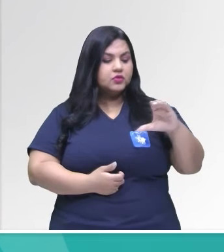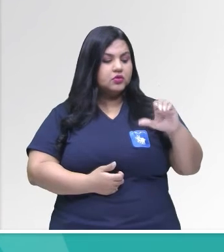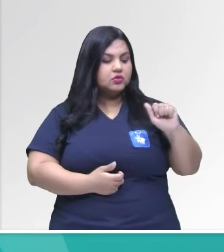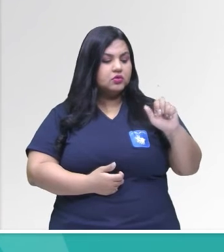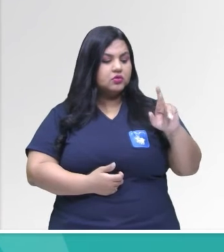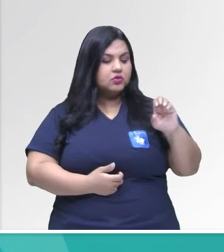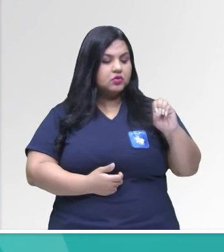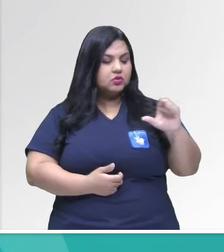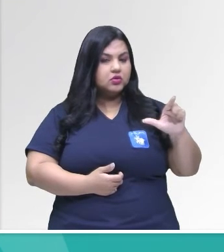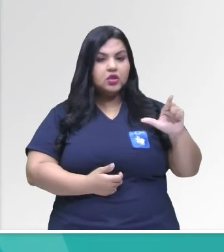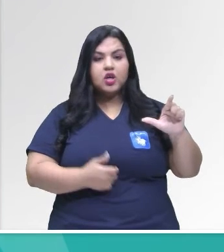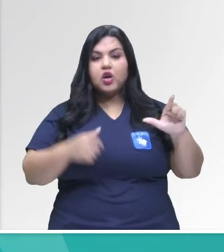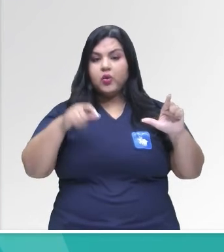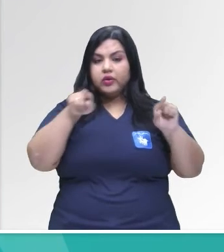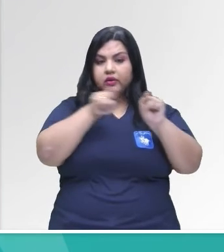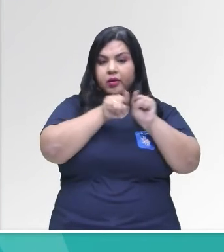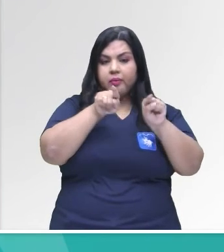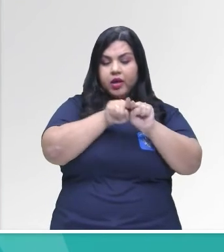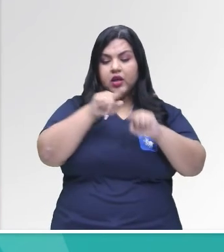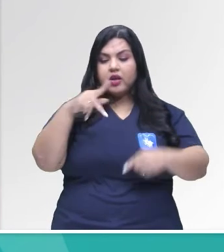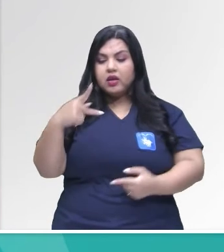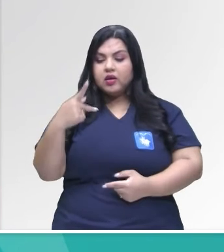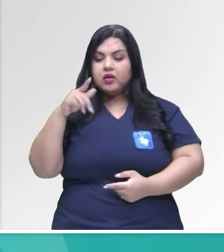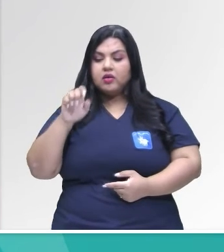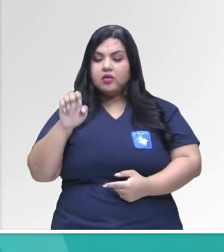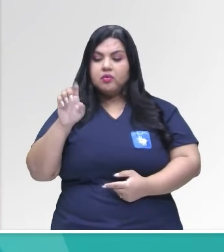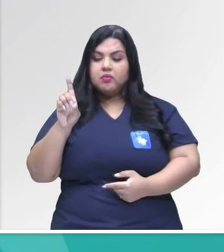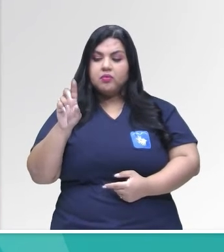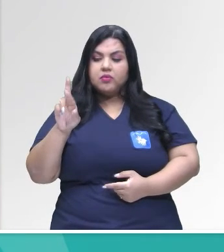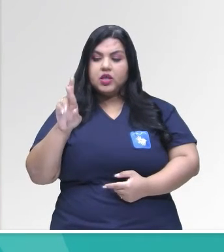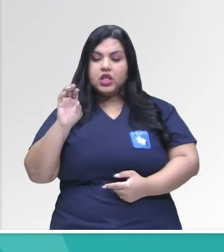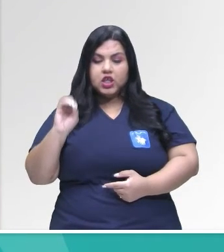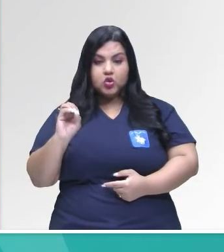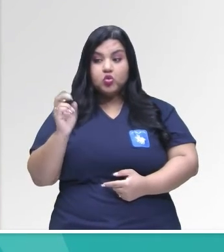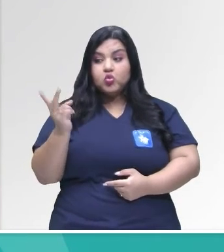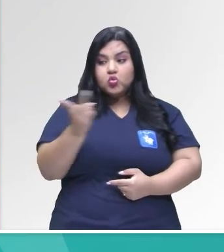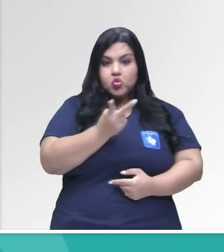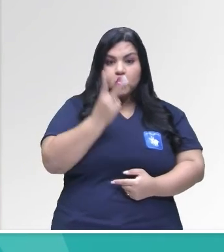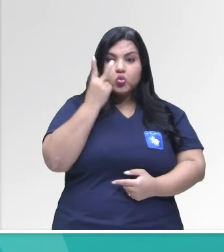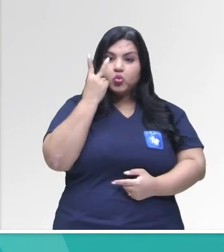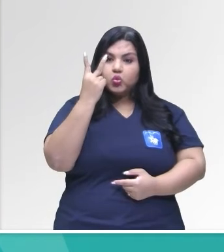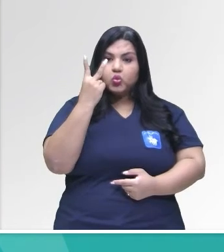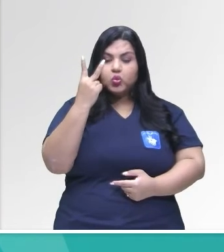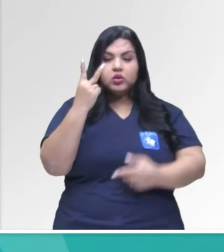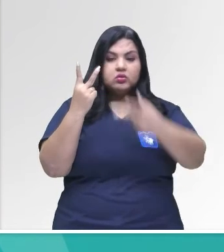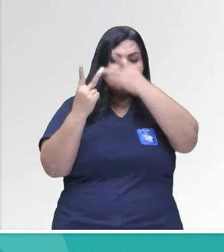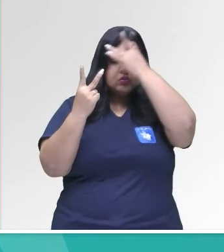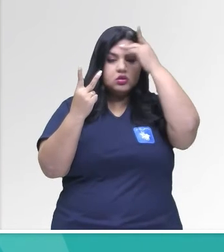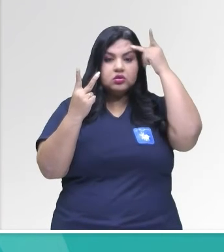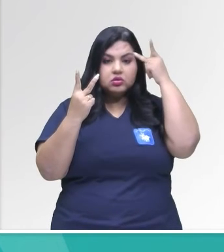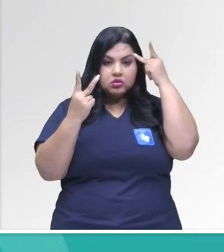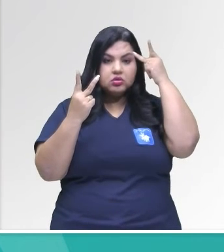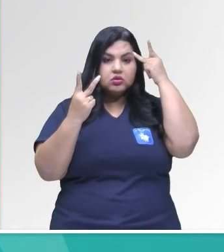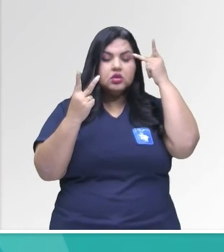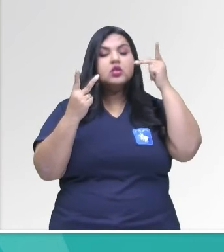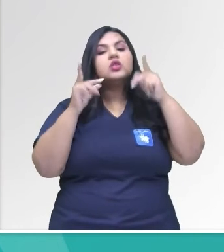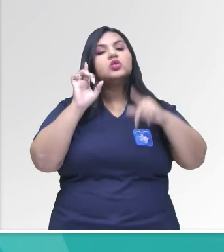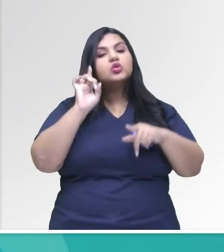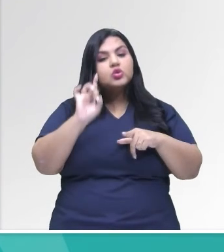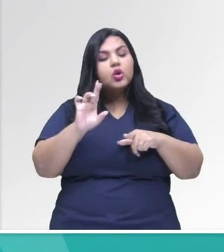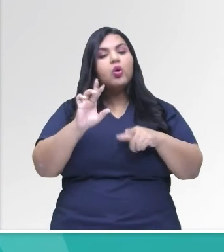Pedro were. Duas pessoas. Aqui eu não estou mais vendo o singular. Eu estou vendo